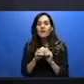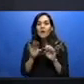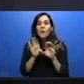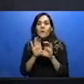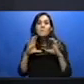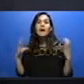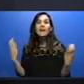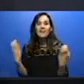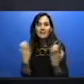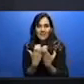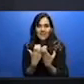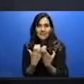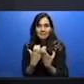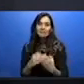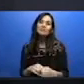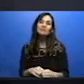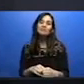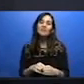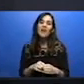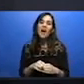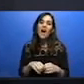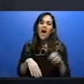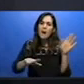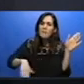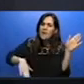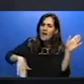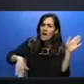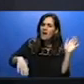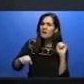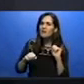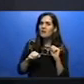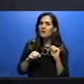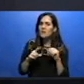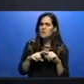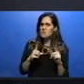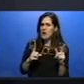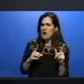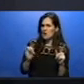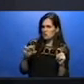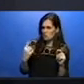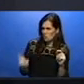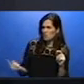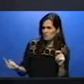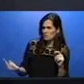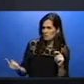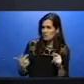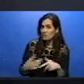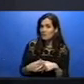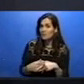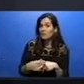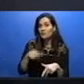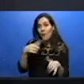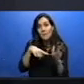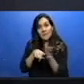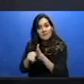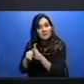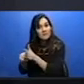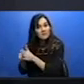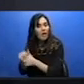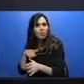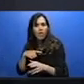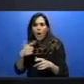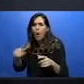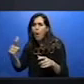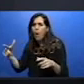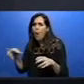reformado, as praias, Praia de Ipanema. Mas será que só tem isso? Nossa, se vocês pesquisarem, vocês vão encontrar outros lugares. E